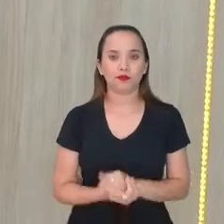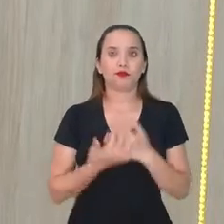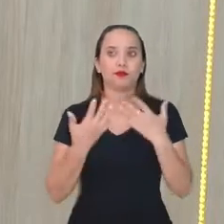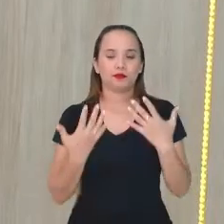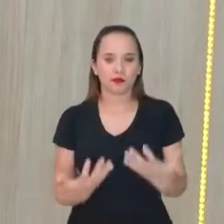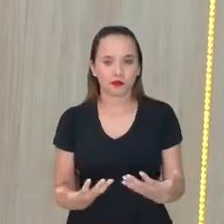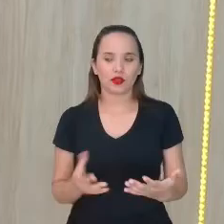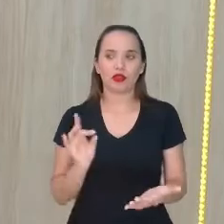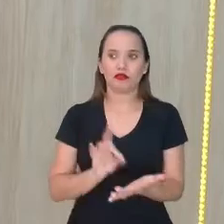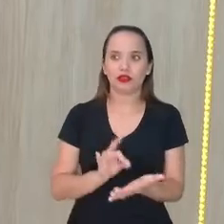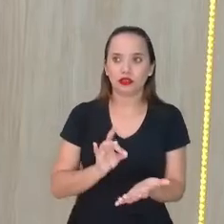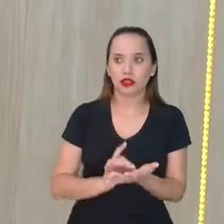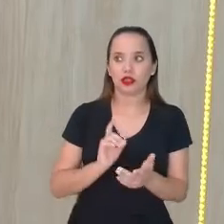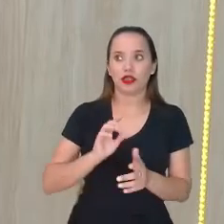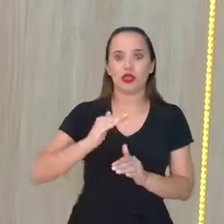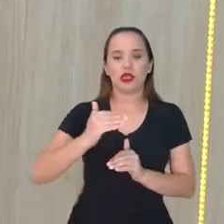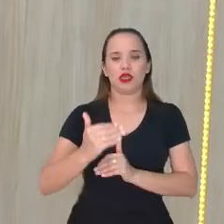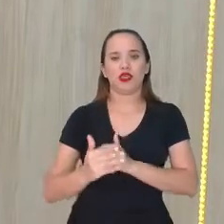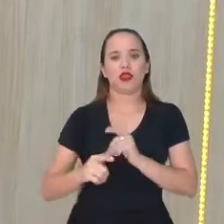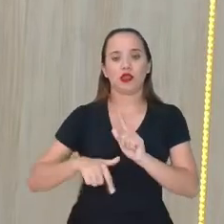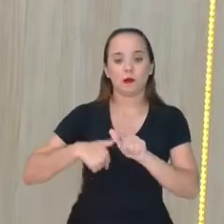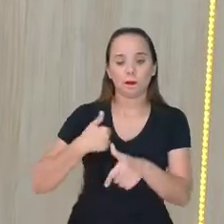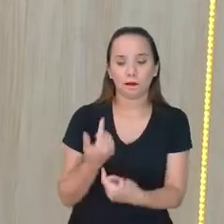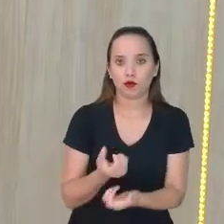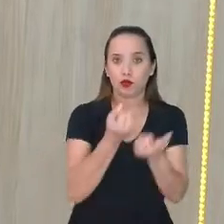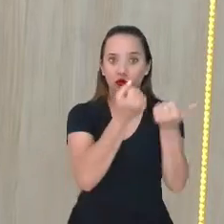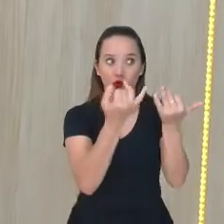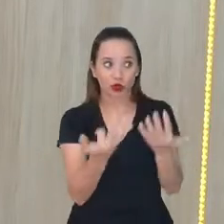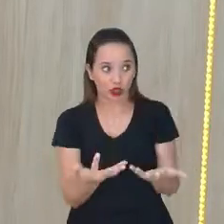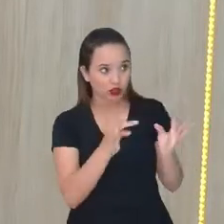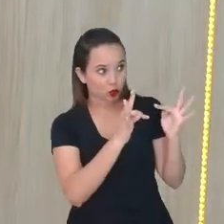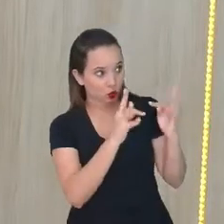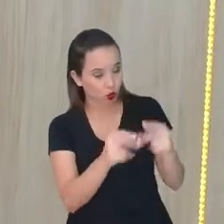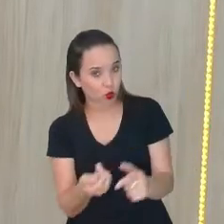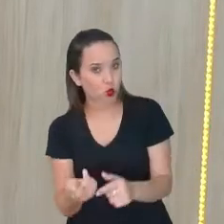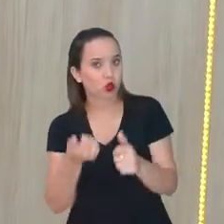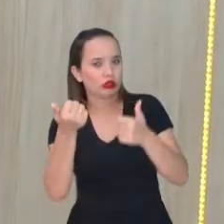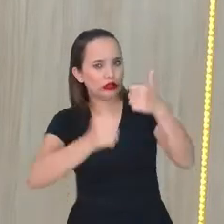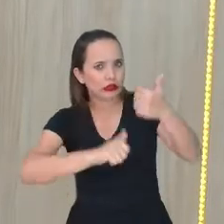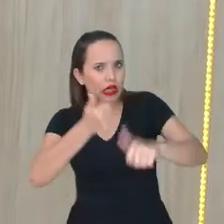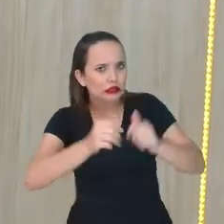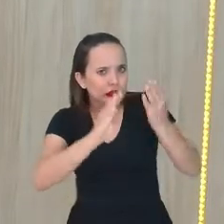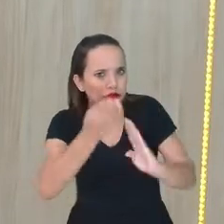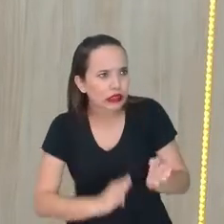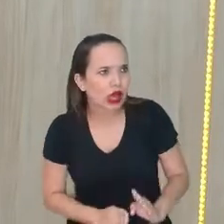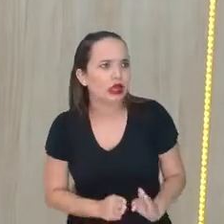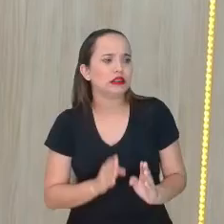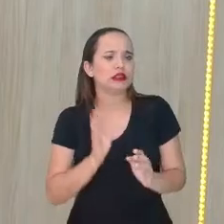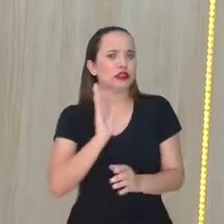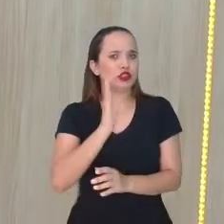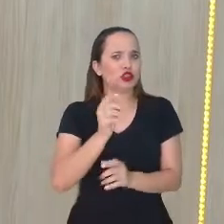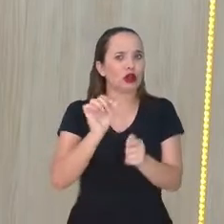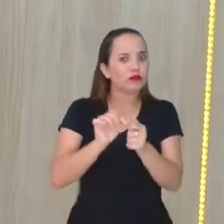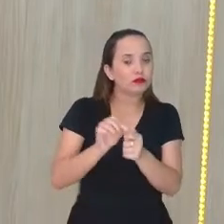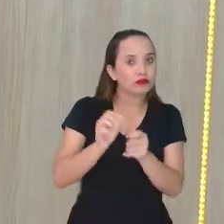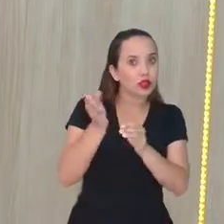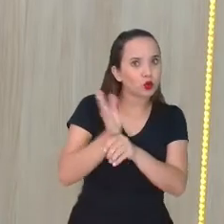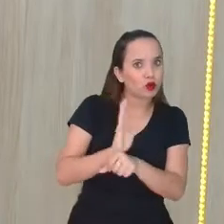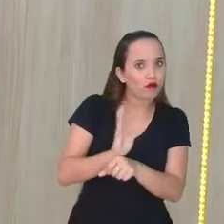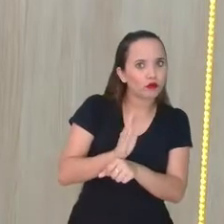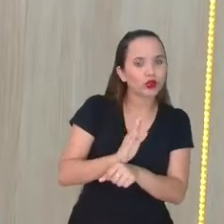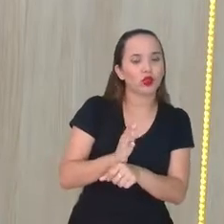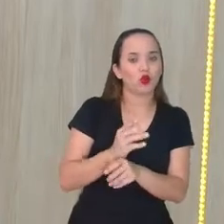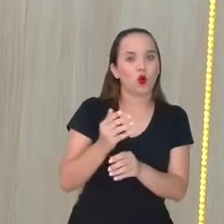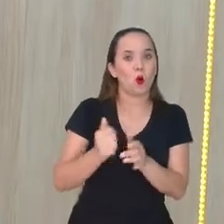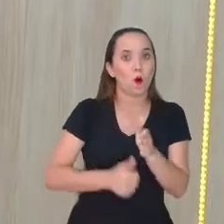agora, professor Gilson, depois dessa explanação toda, dessa análise aí, desses vídeos que a gente viu, né? O primeiro ali com